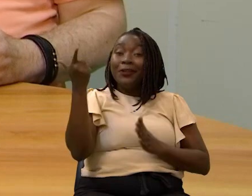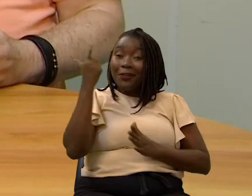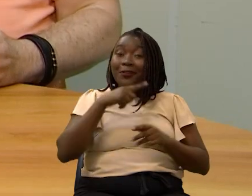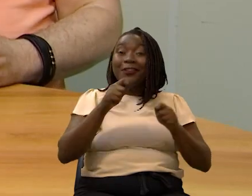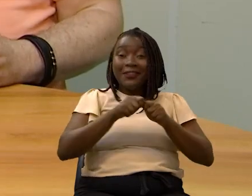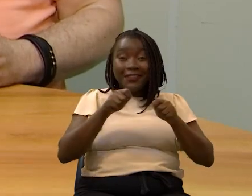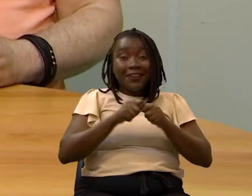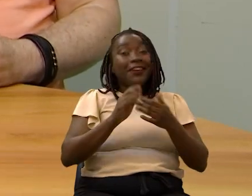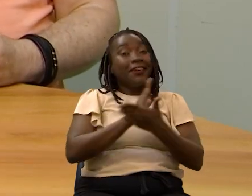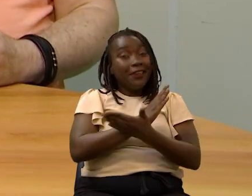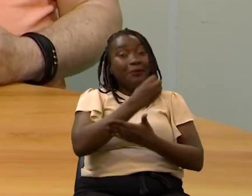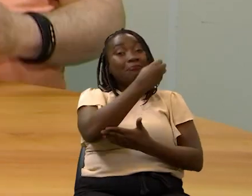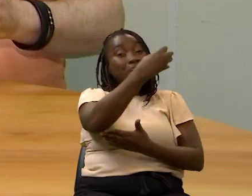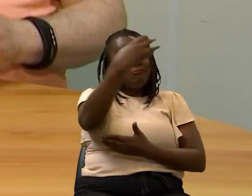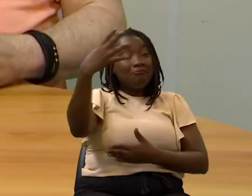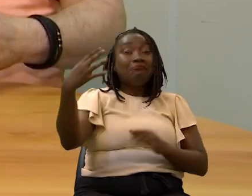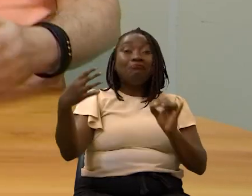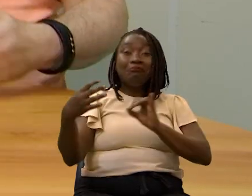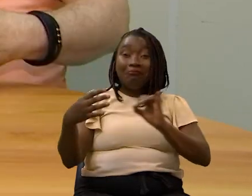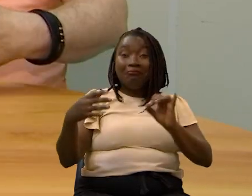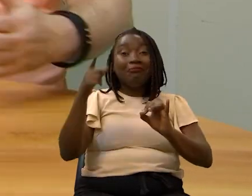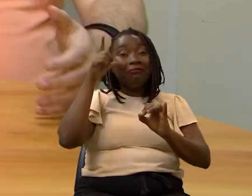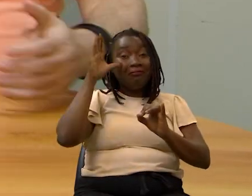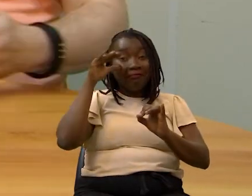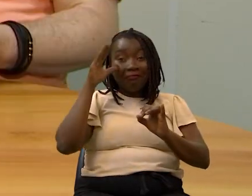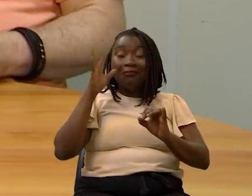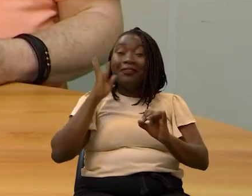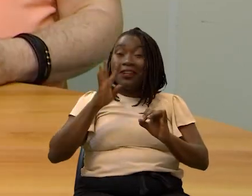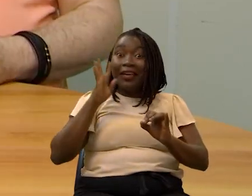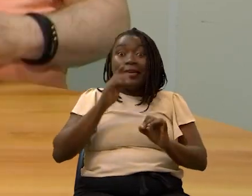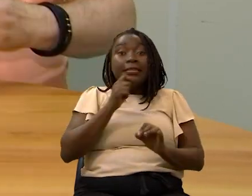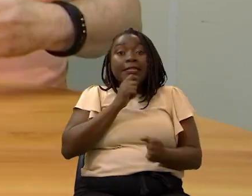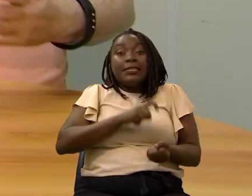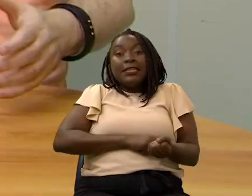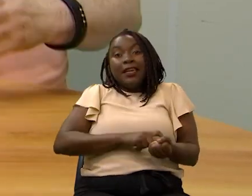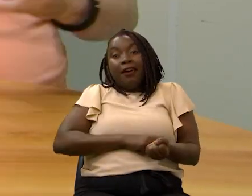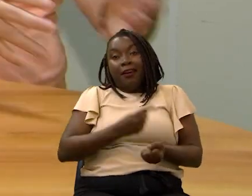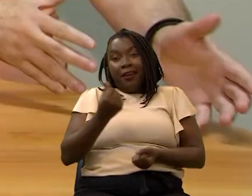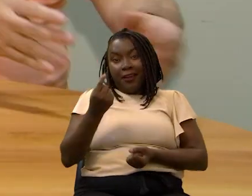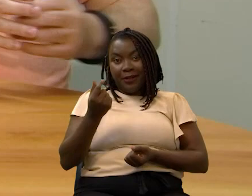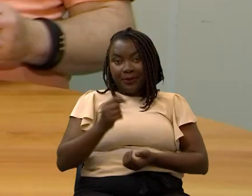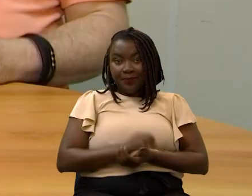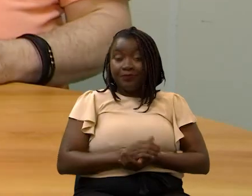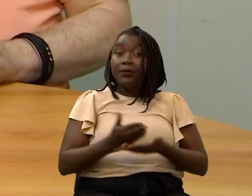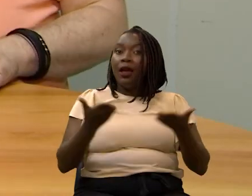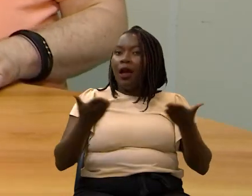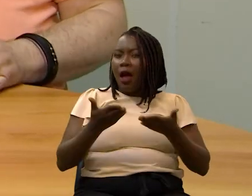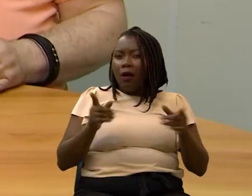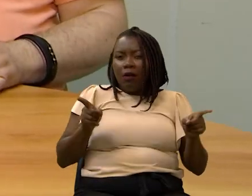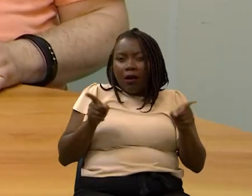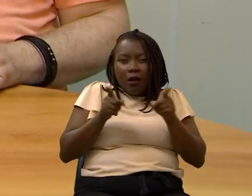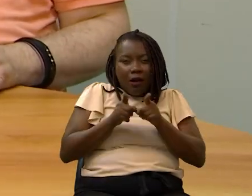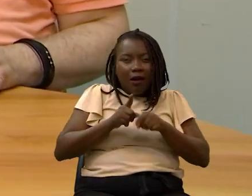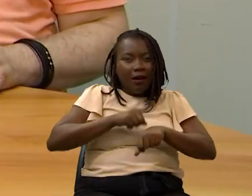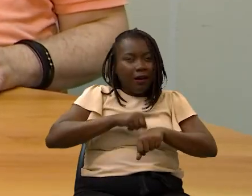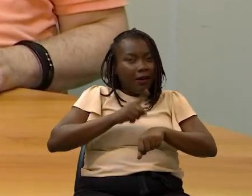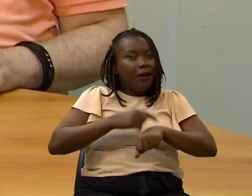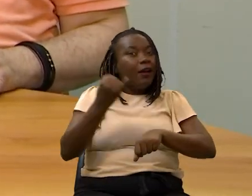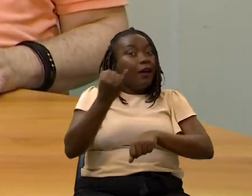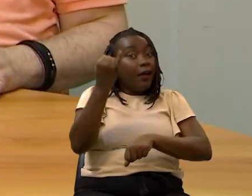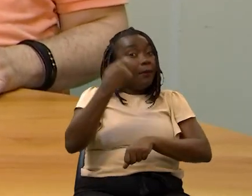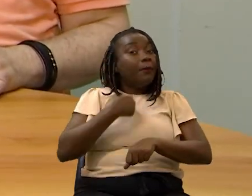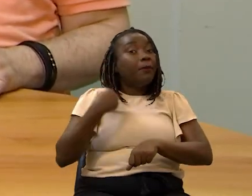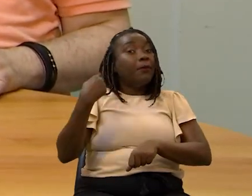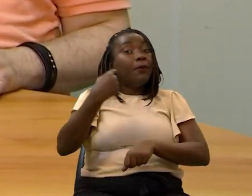meses, você consegue fazer algumas viagens interessantes, legais, assim, sem estresse financeiro. Agora a curto